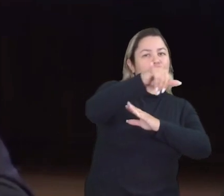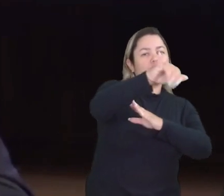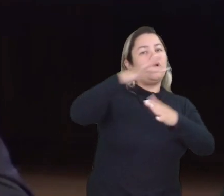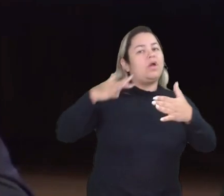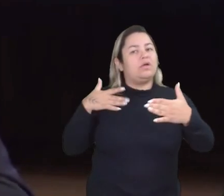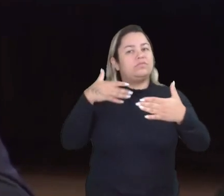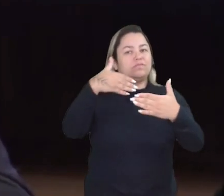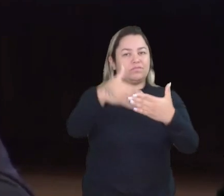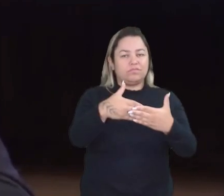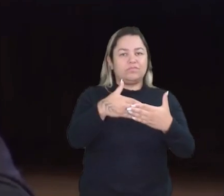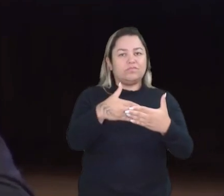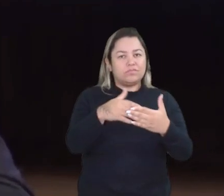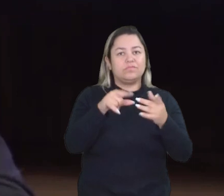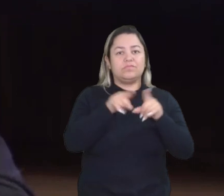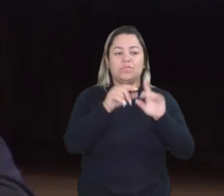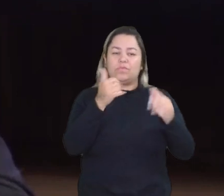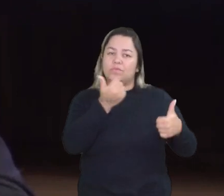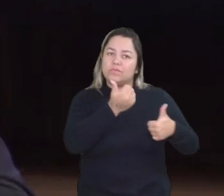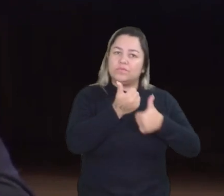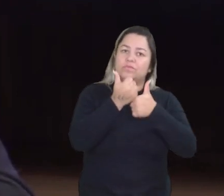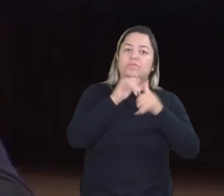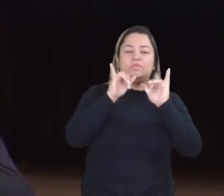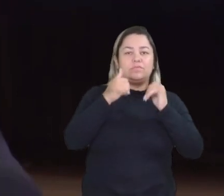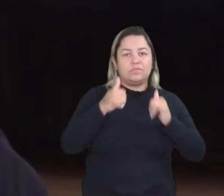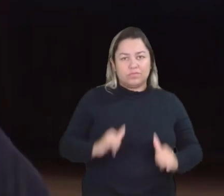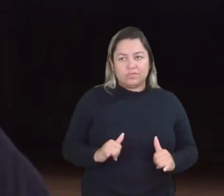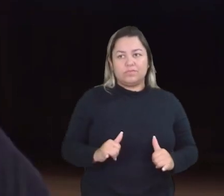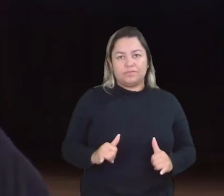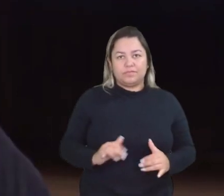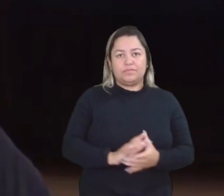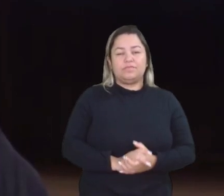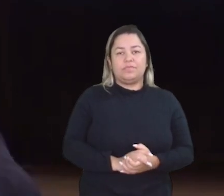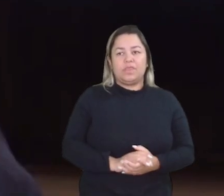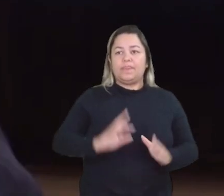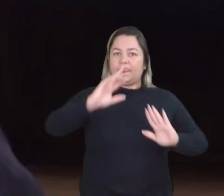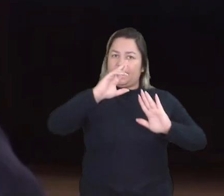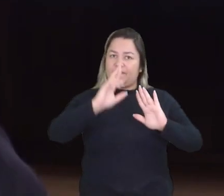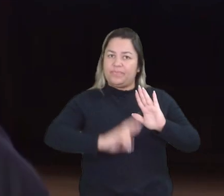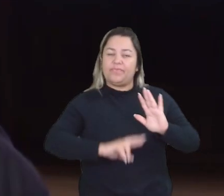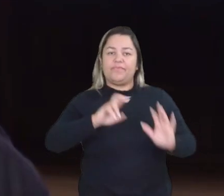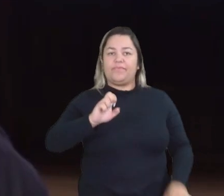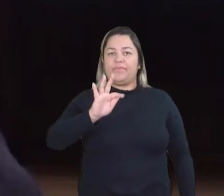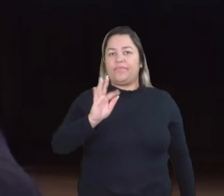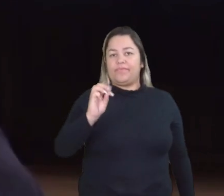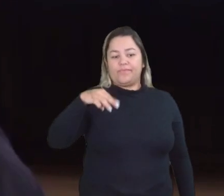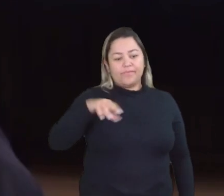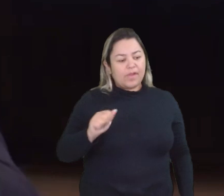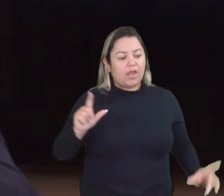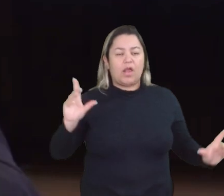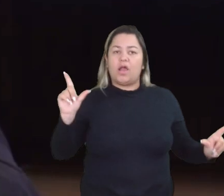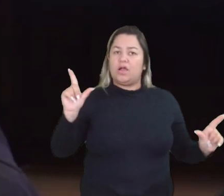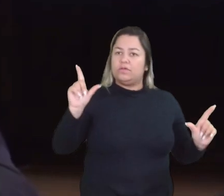avançar nisso, e o que a gente chama do Programa de Apoio à Transição Energética. Então regular a reforma tributária para reduzir